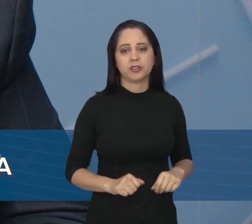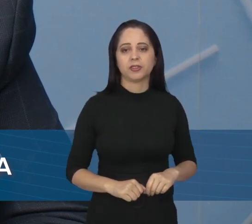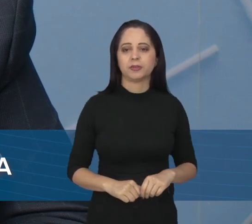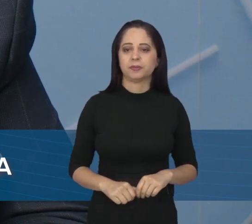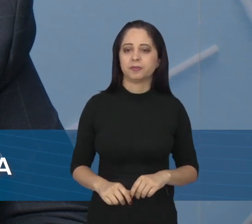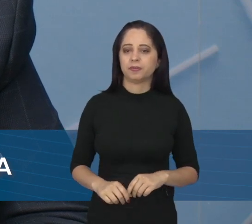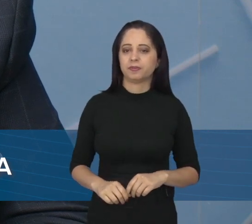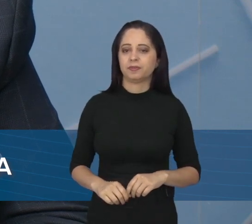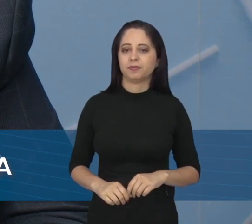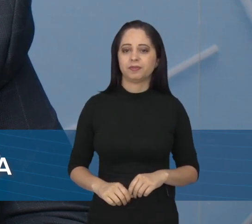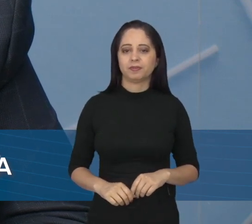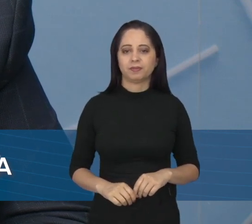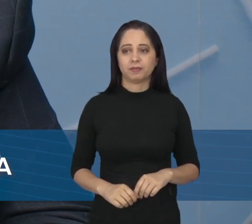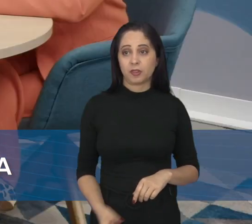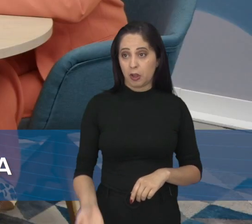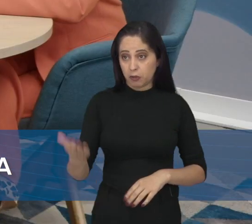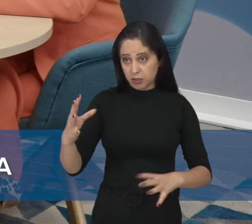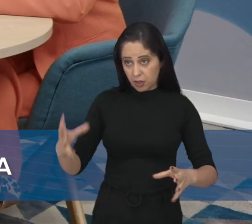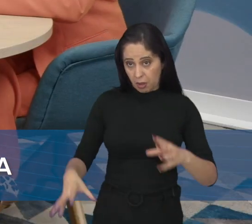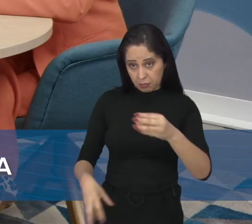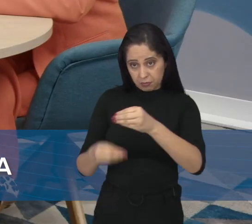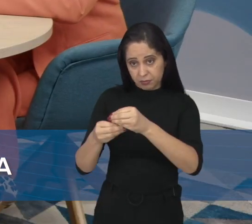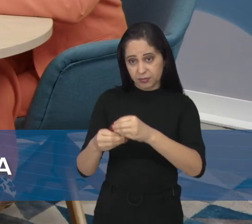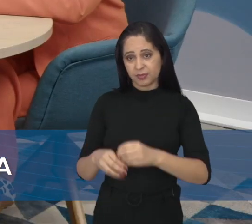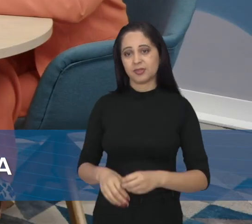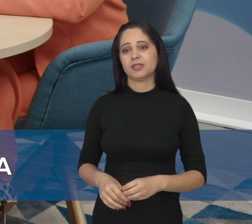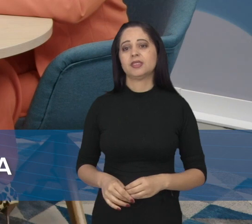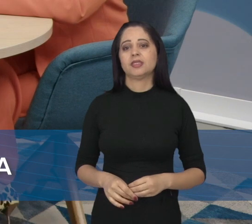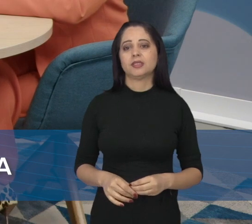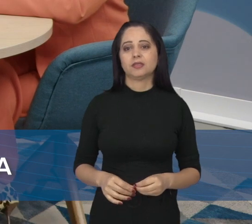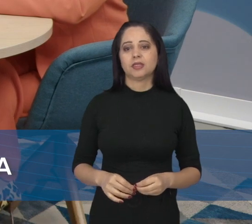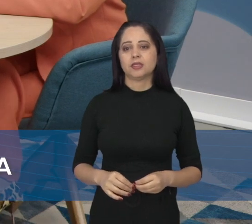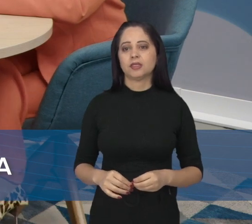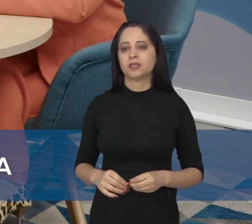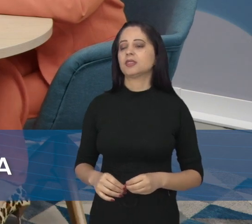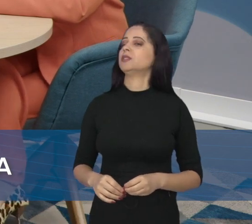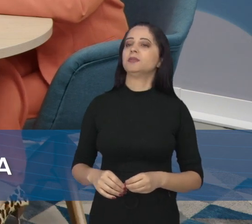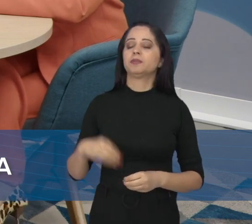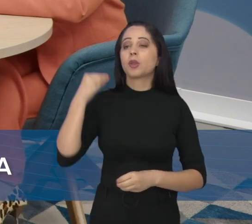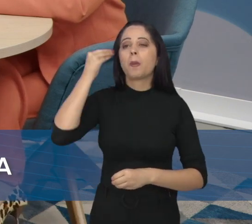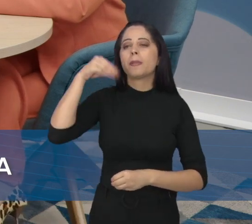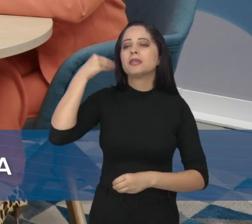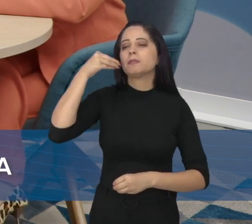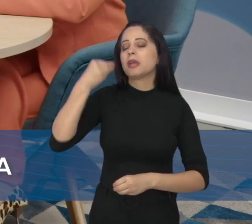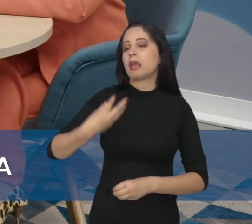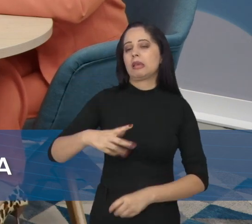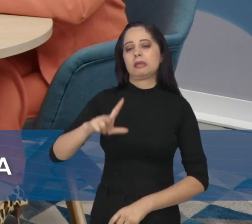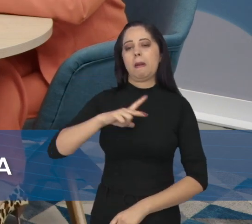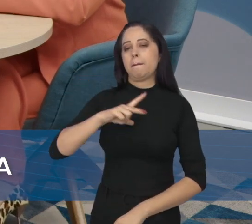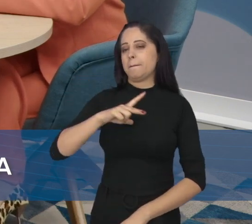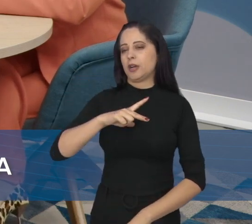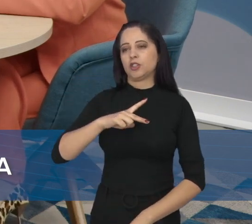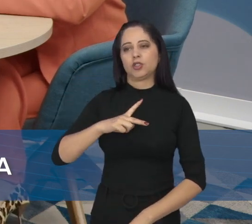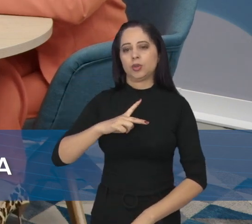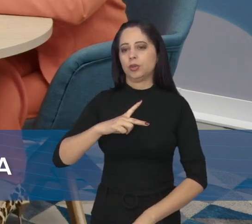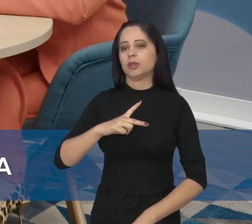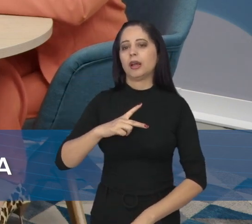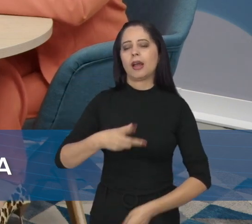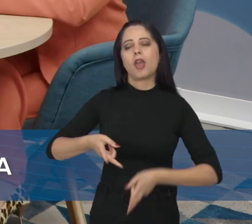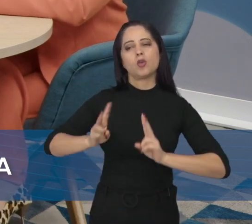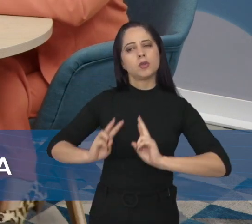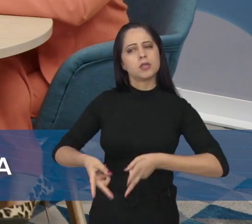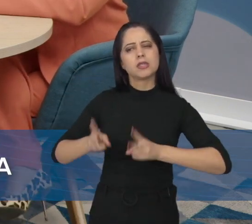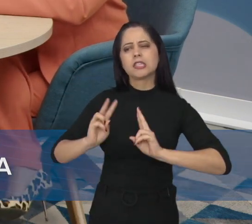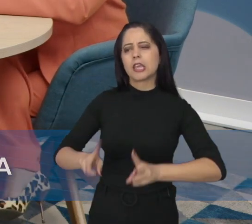isso. Ziza, gostaria de complementar? Sim, acho que numa experiência muito pessoal, cada vez mais eu